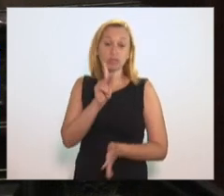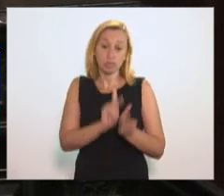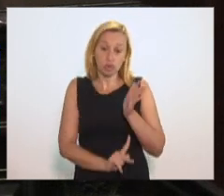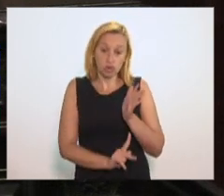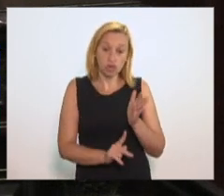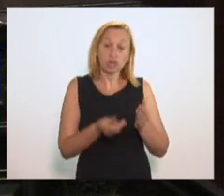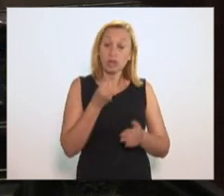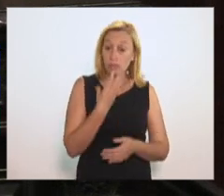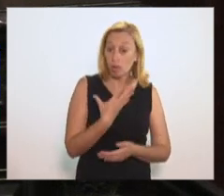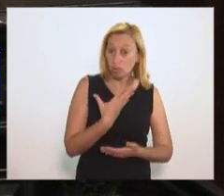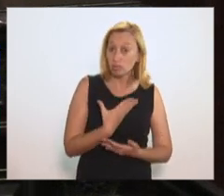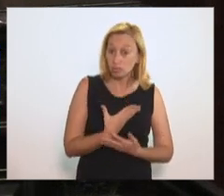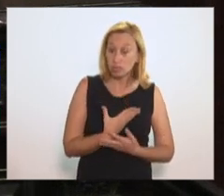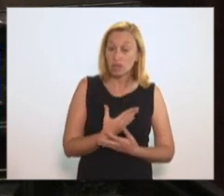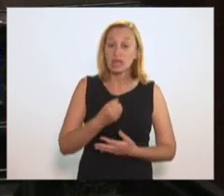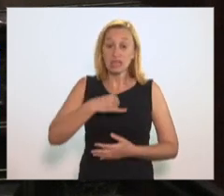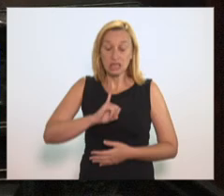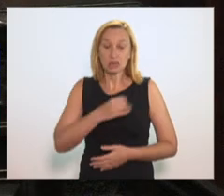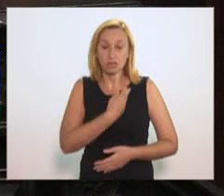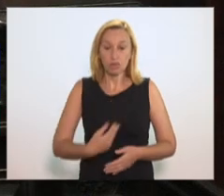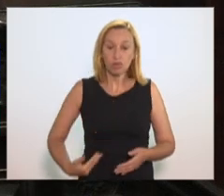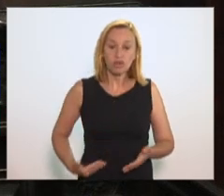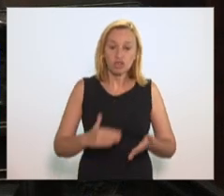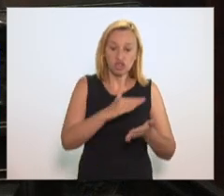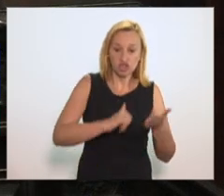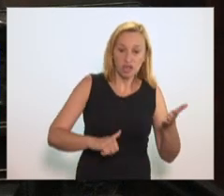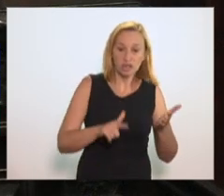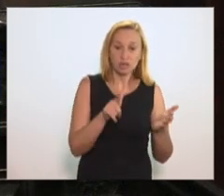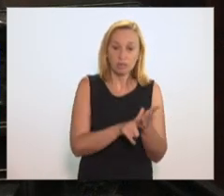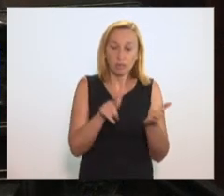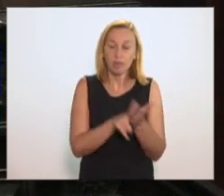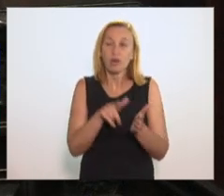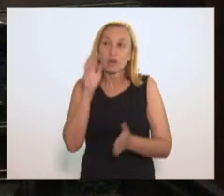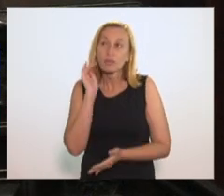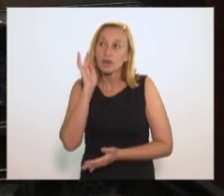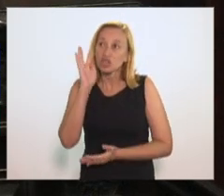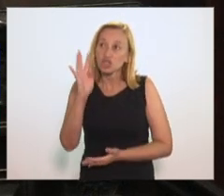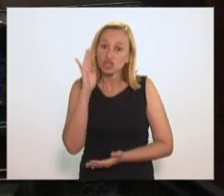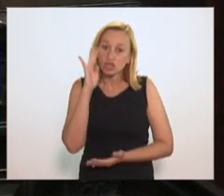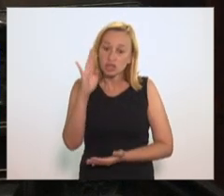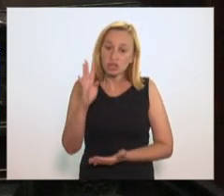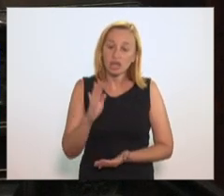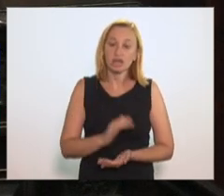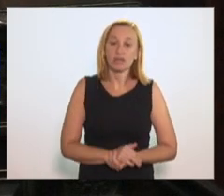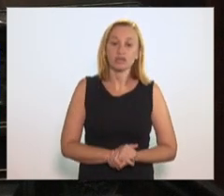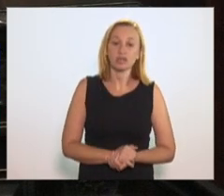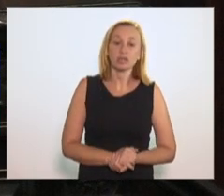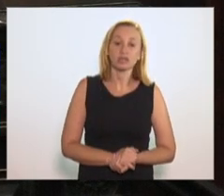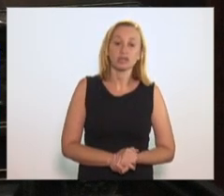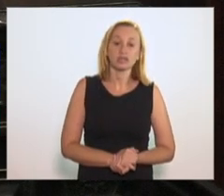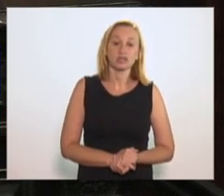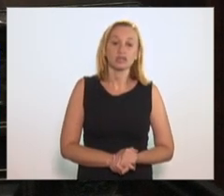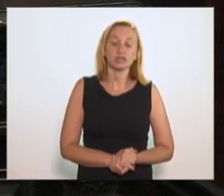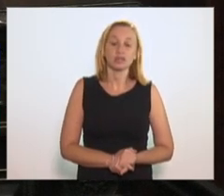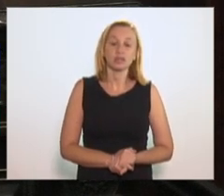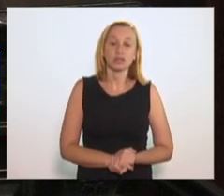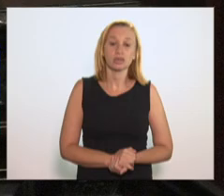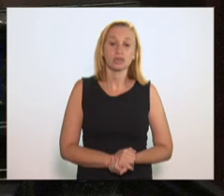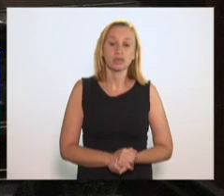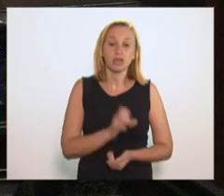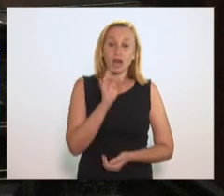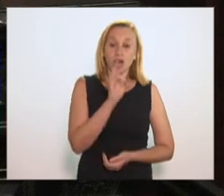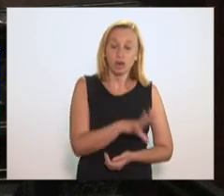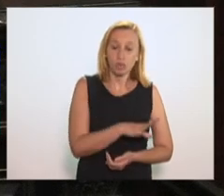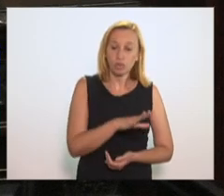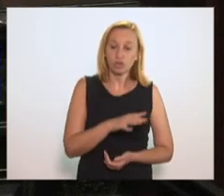e que bom seria se o governo tirasse do papel e imaginava percorrendo esse circuito e a última